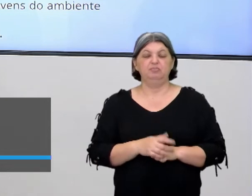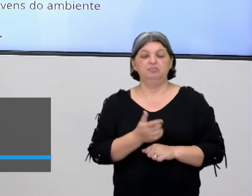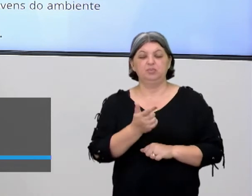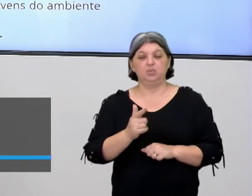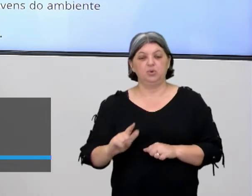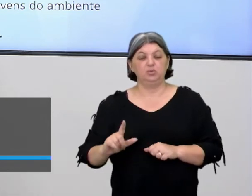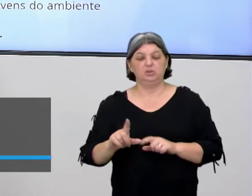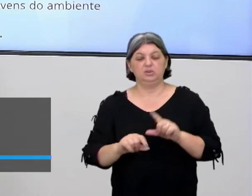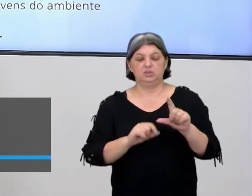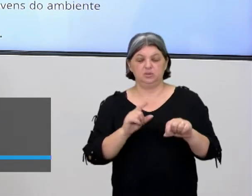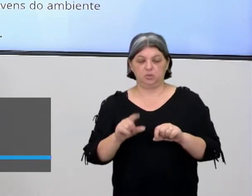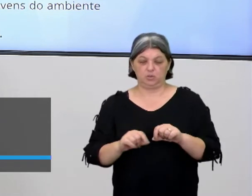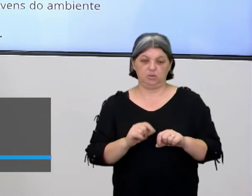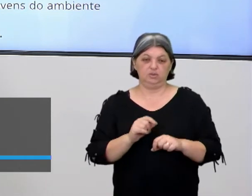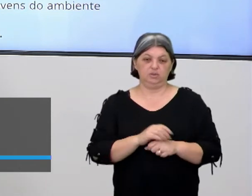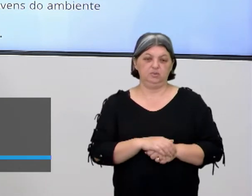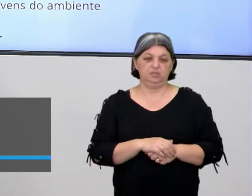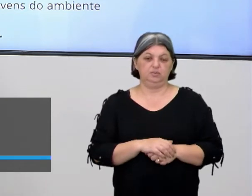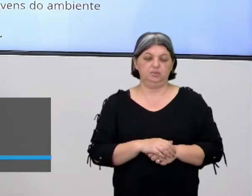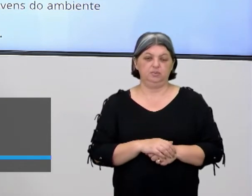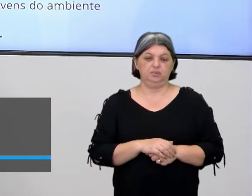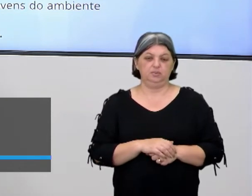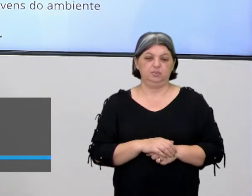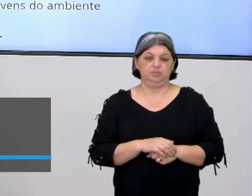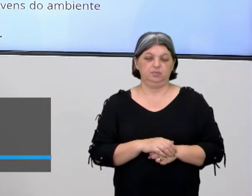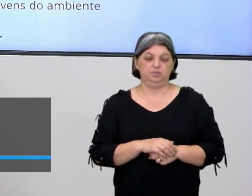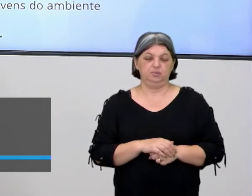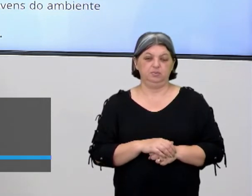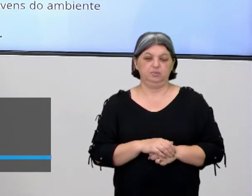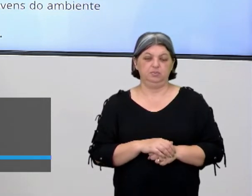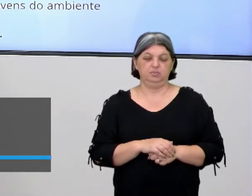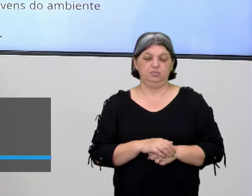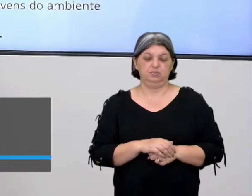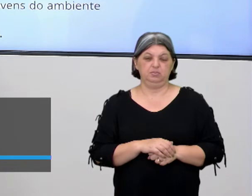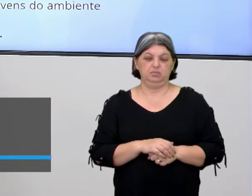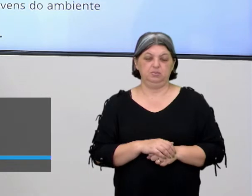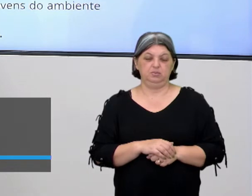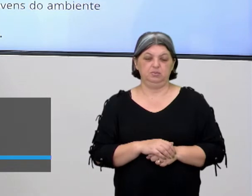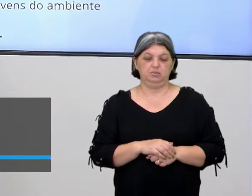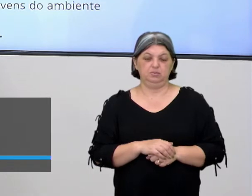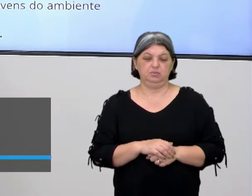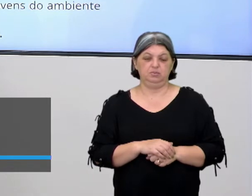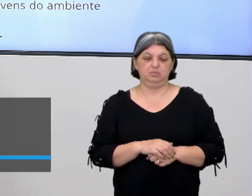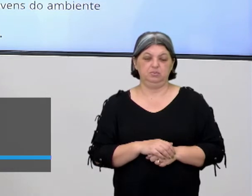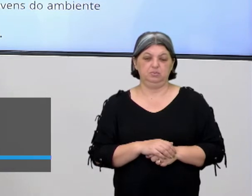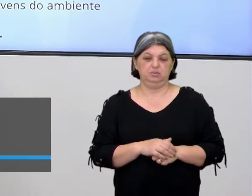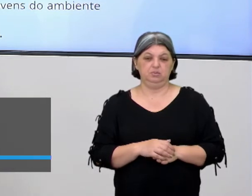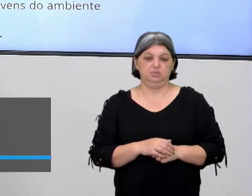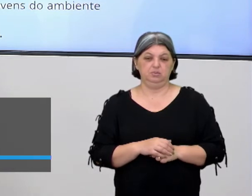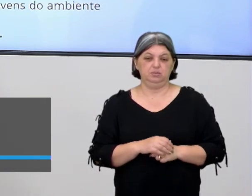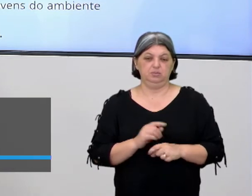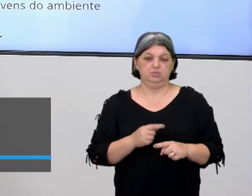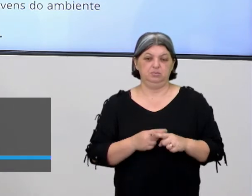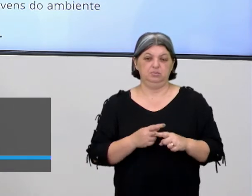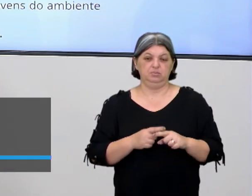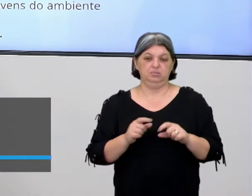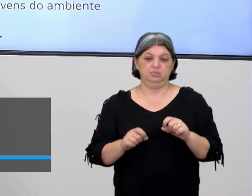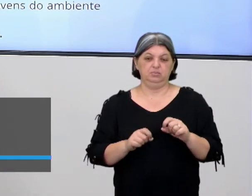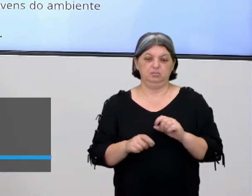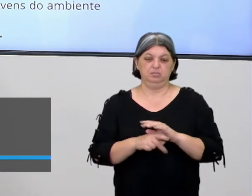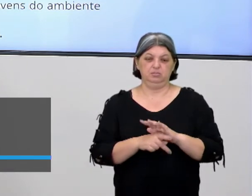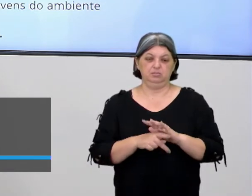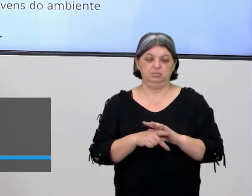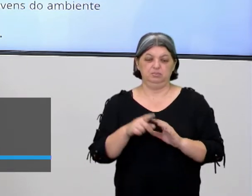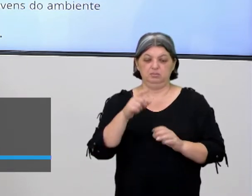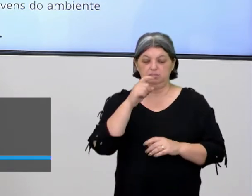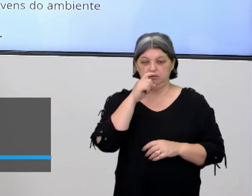opções, né, que alguns outros estados tomaram em relação à pandemia, enfim, né, como pai de família,